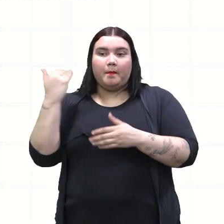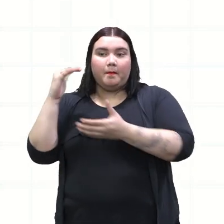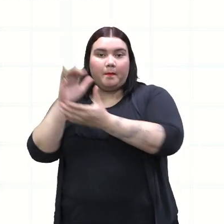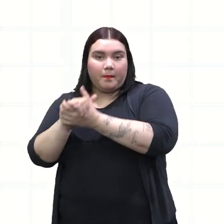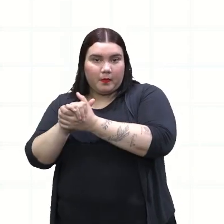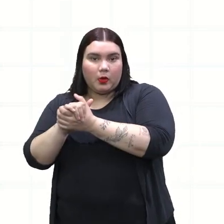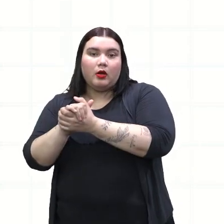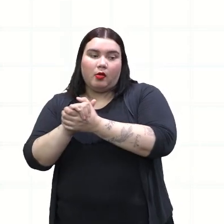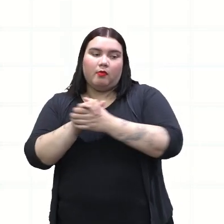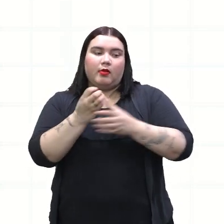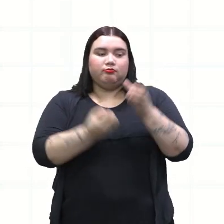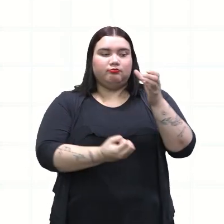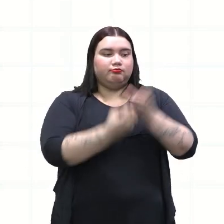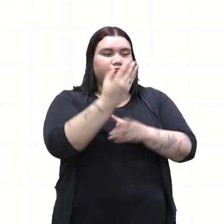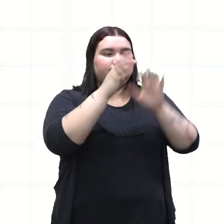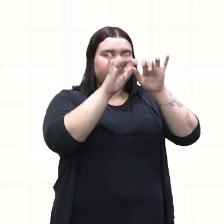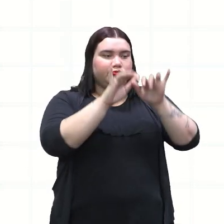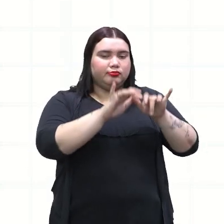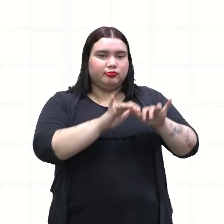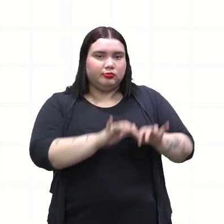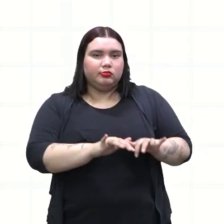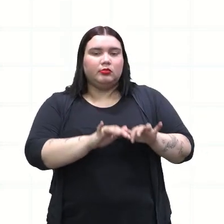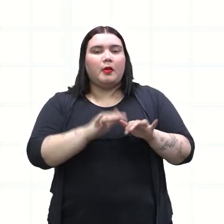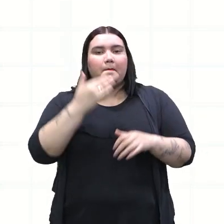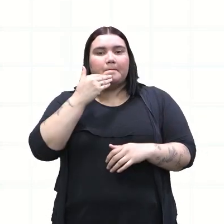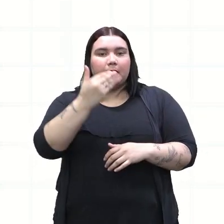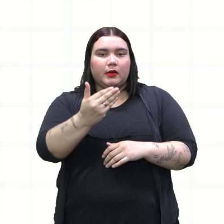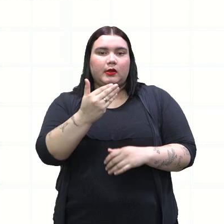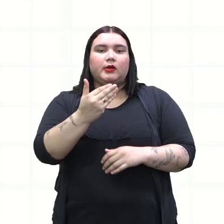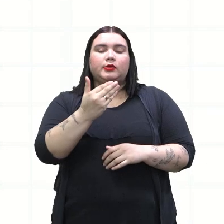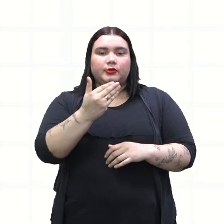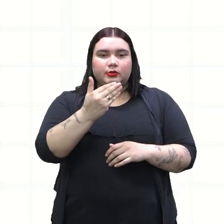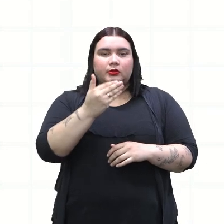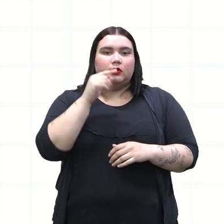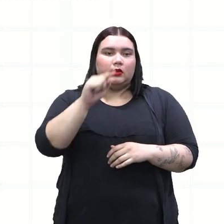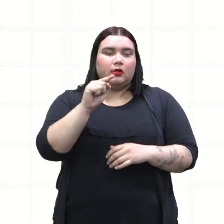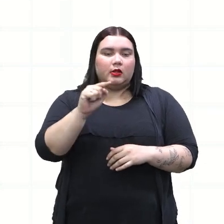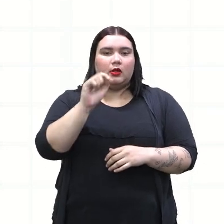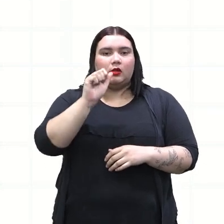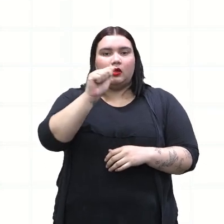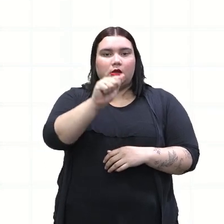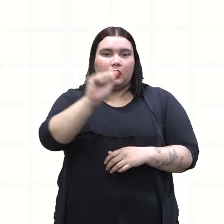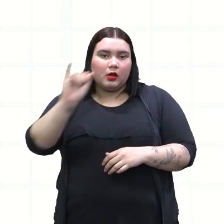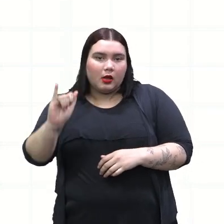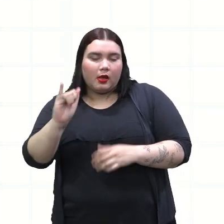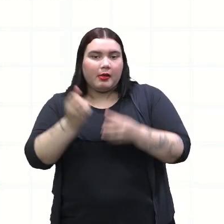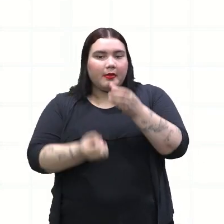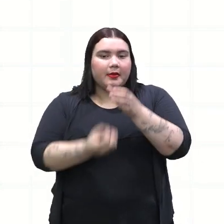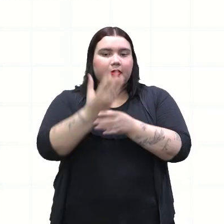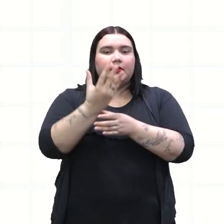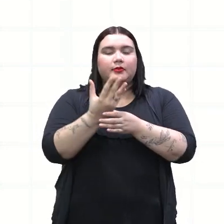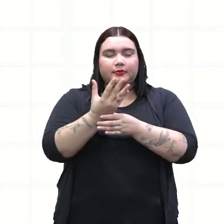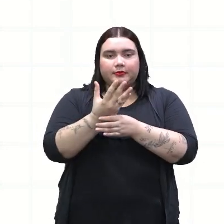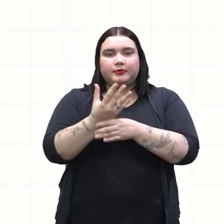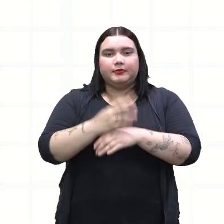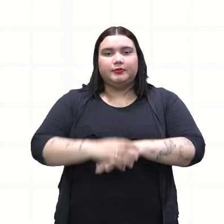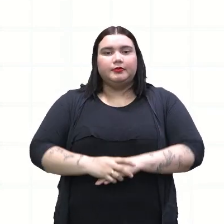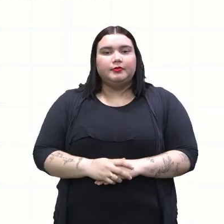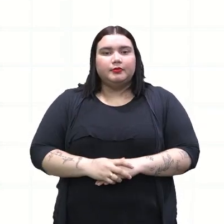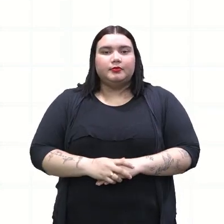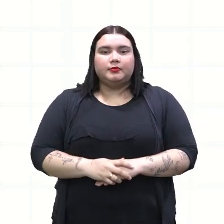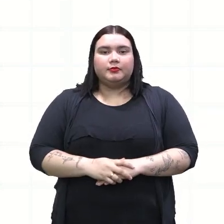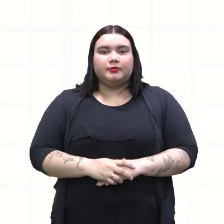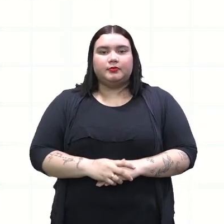ela fez esse pedido, né, para uma inteligência artificial criar, né, esse